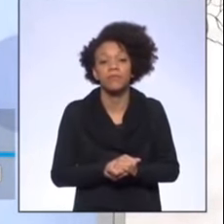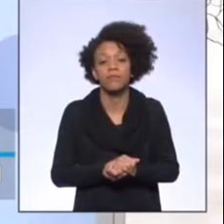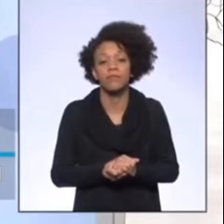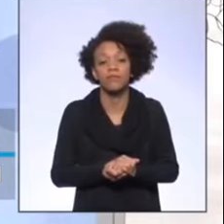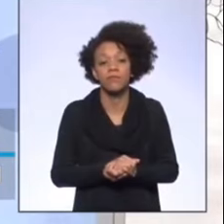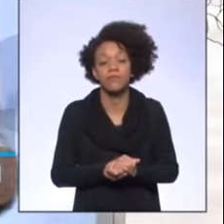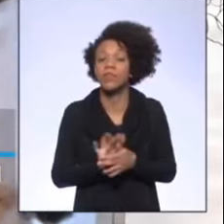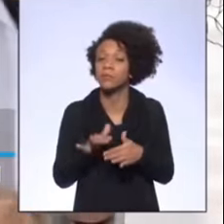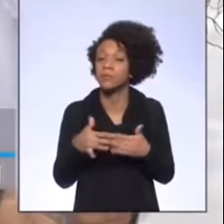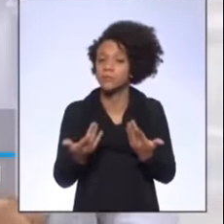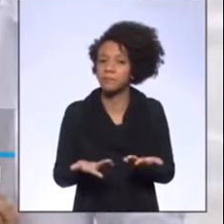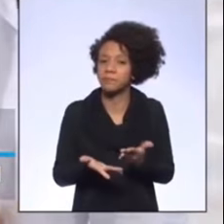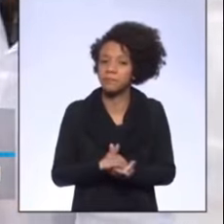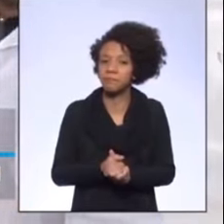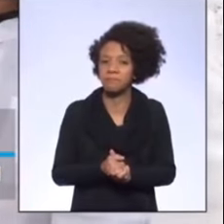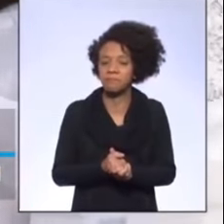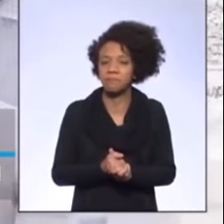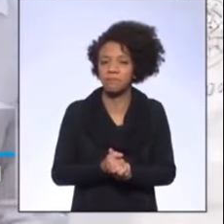Pois bem.